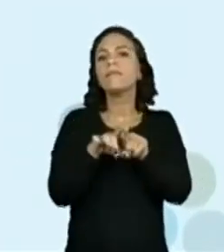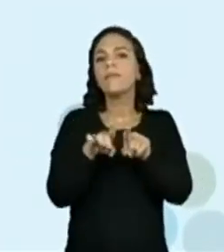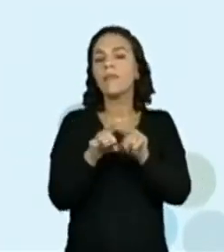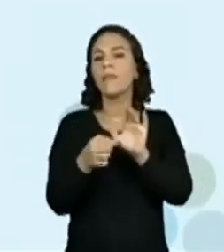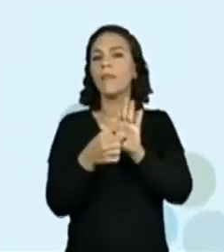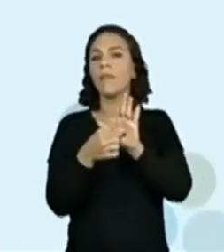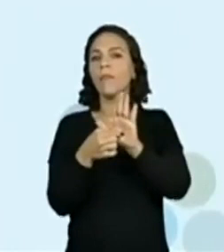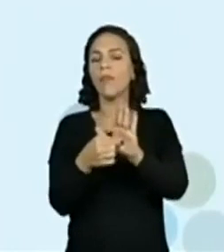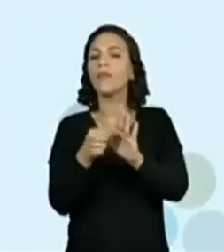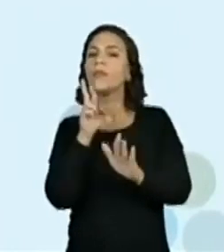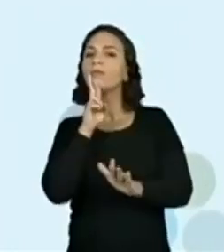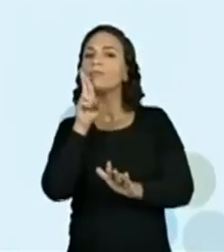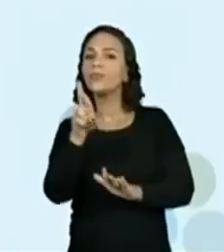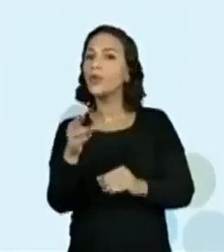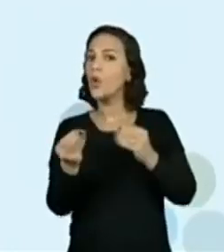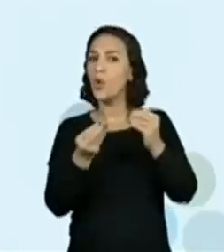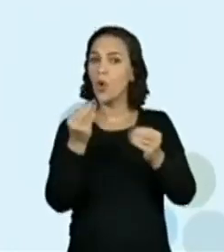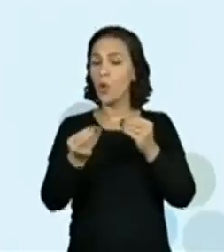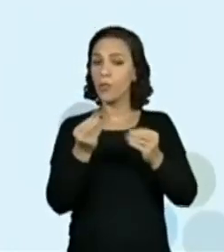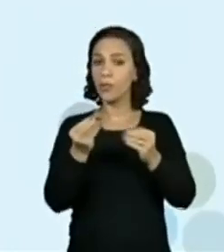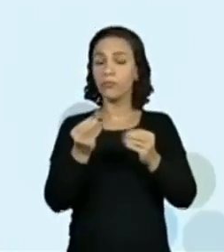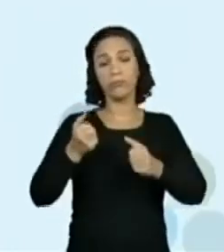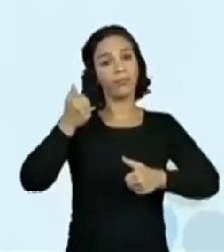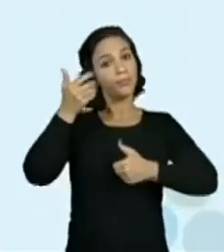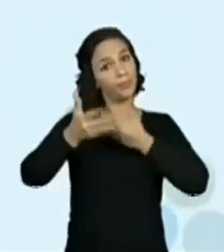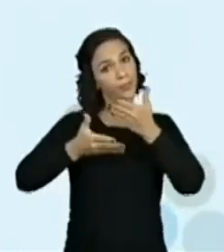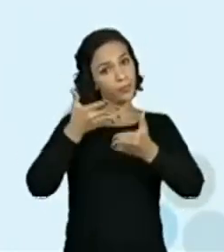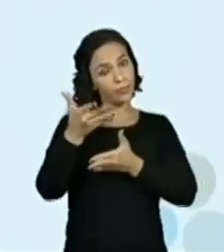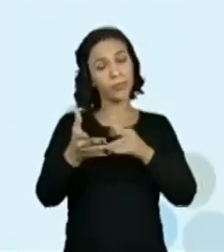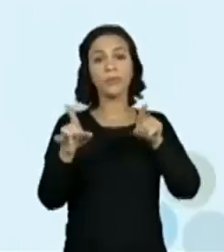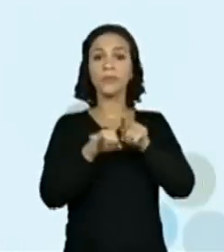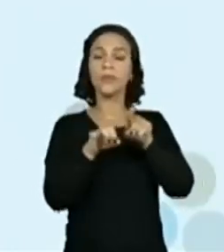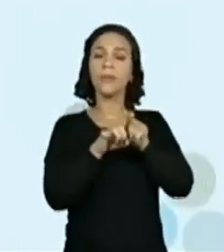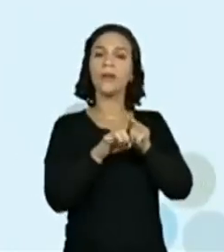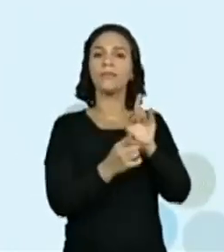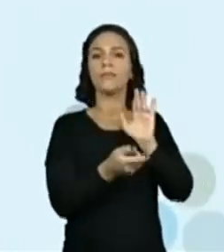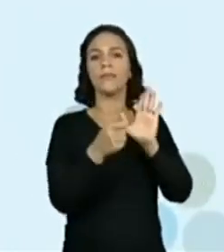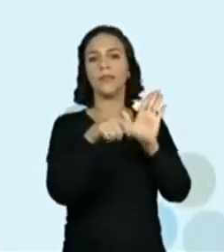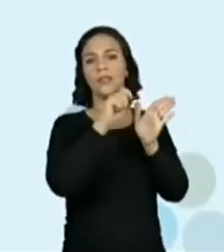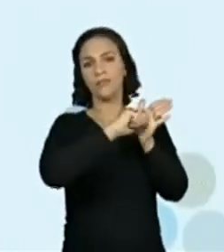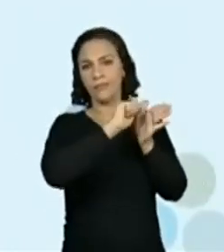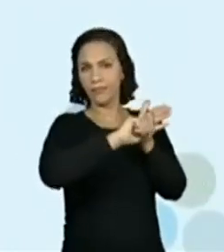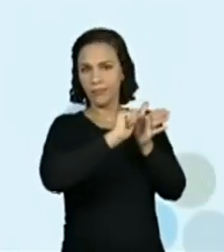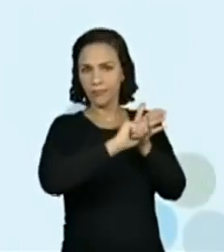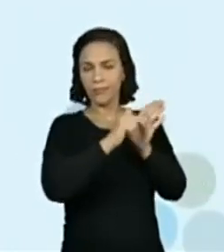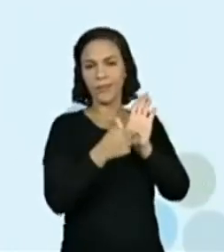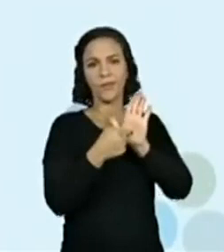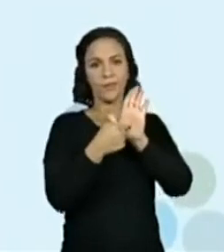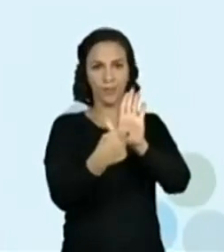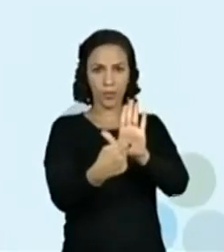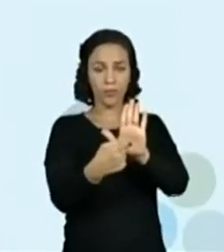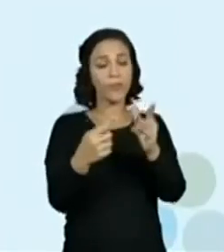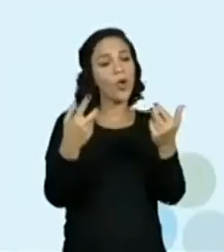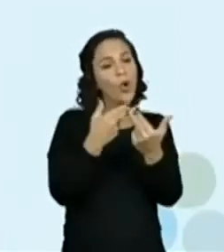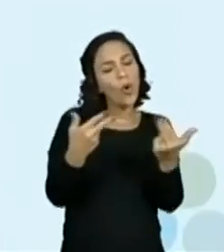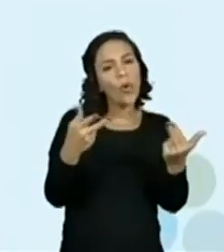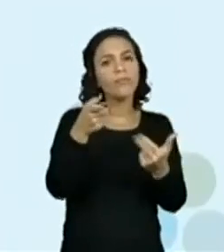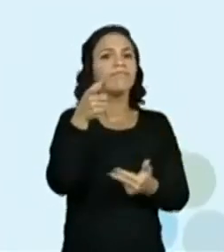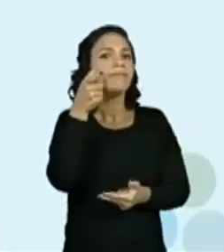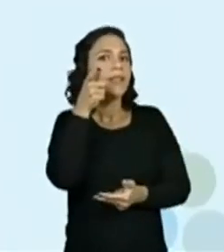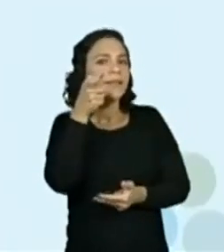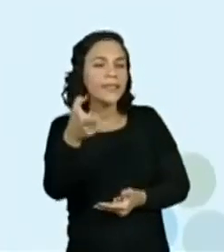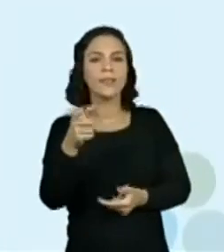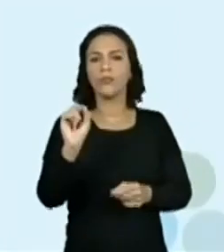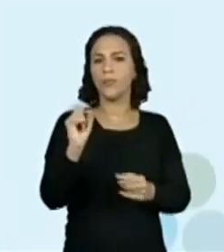o resultado por registros verbais e simbólicos em situações de seu interesse, como